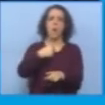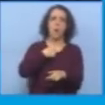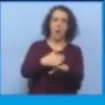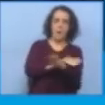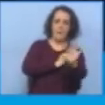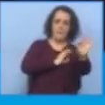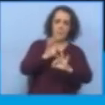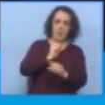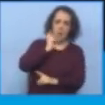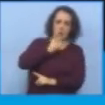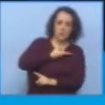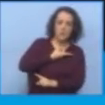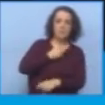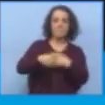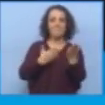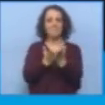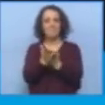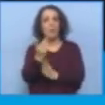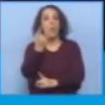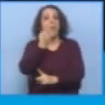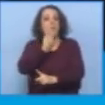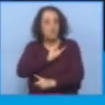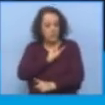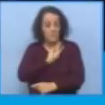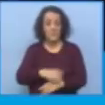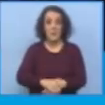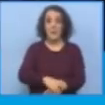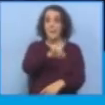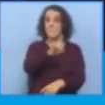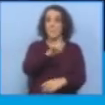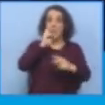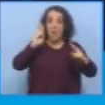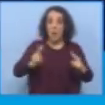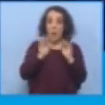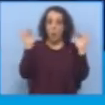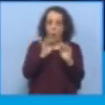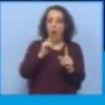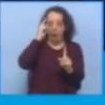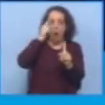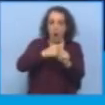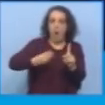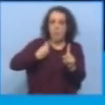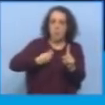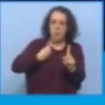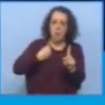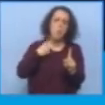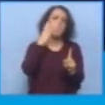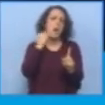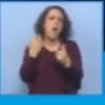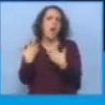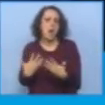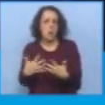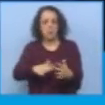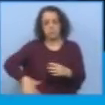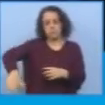enquanto nós aqui nas primeiras jornadas tínhamos muito essa preocupação, eu penso que ela continua presente, pelo menos aqui no